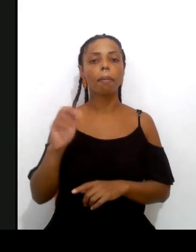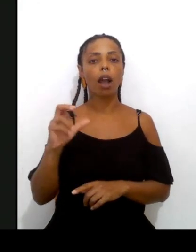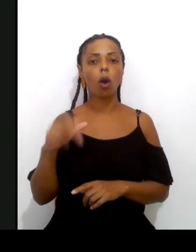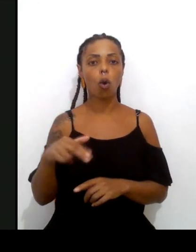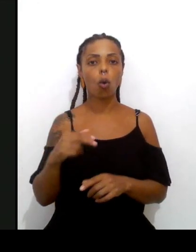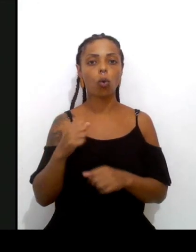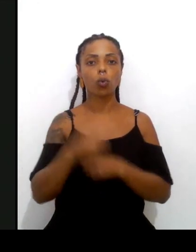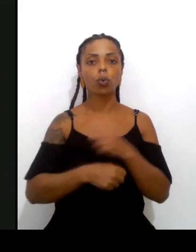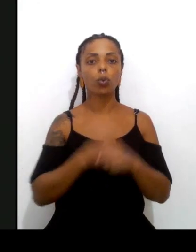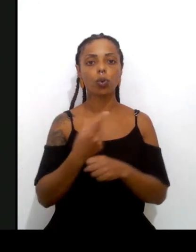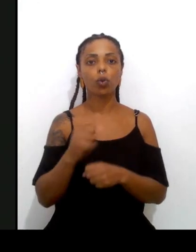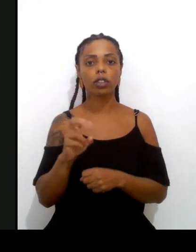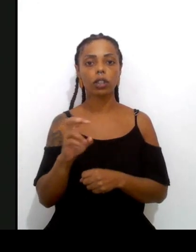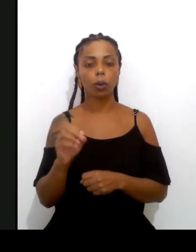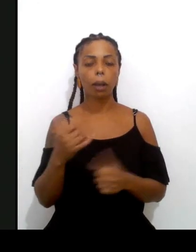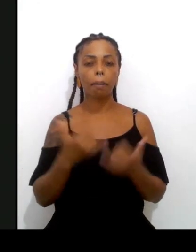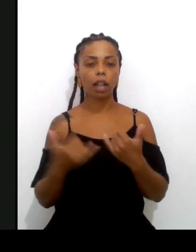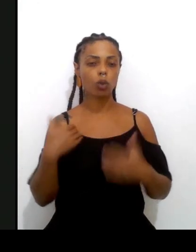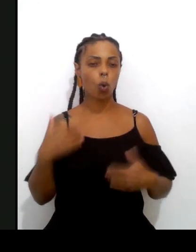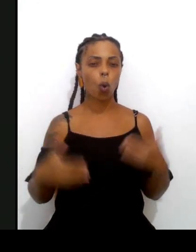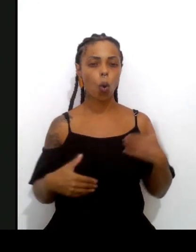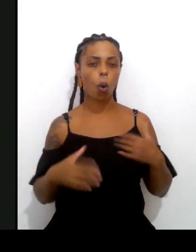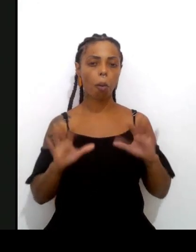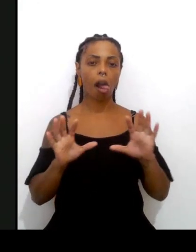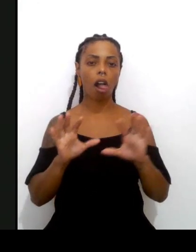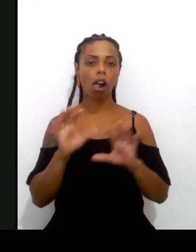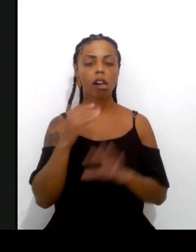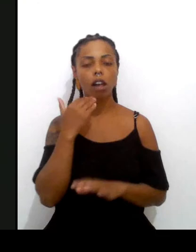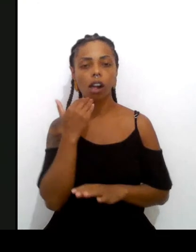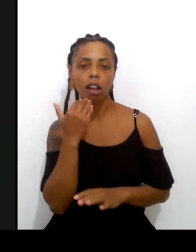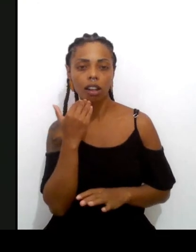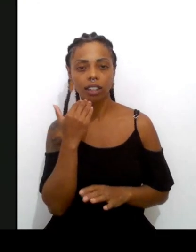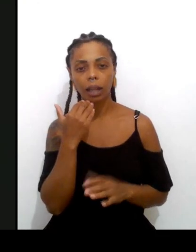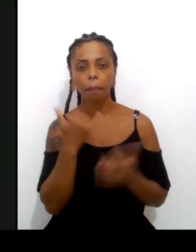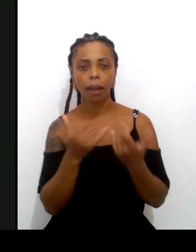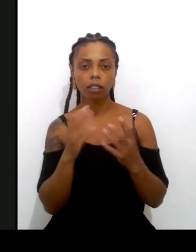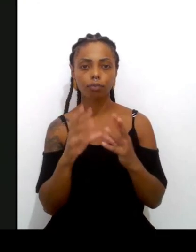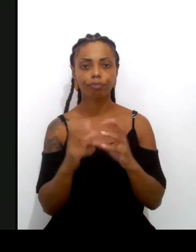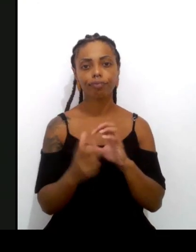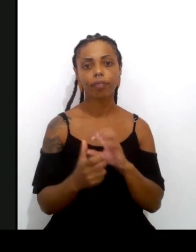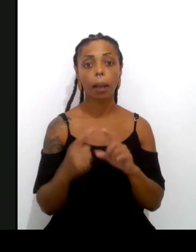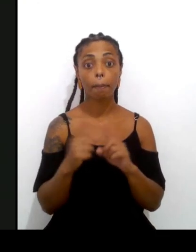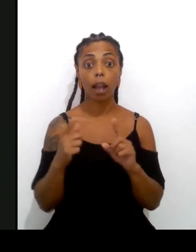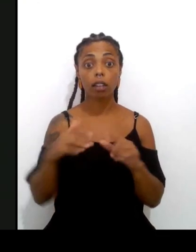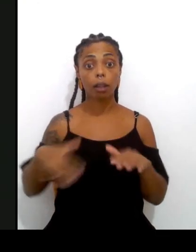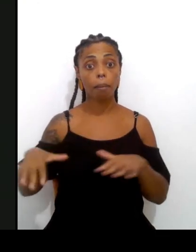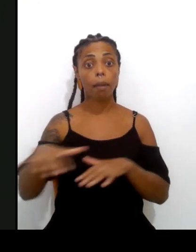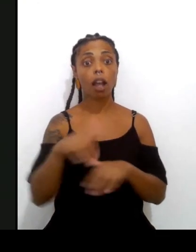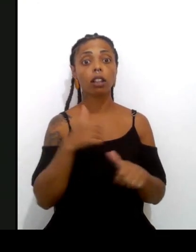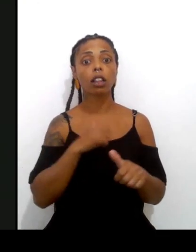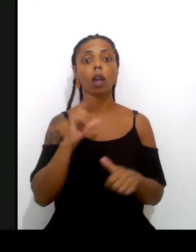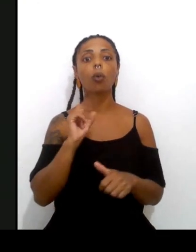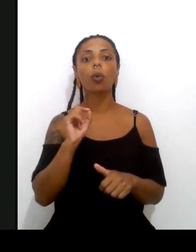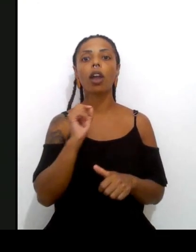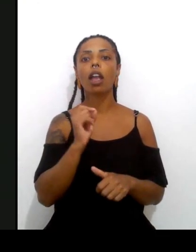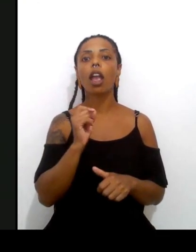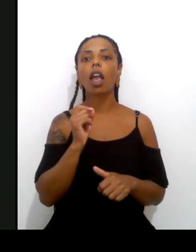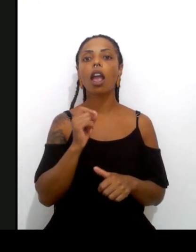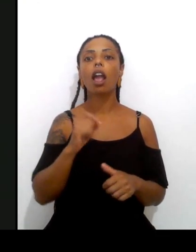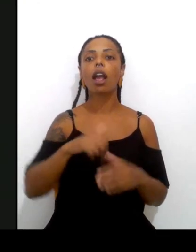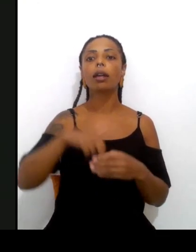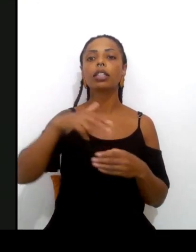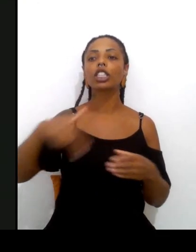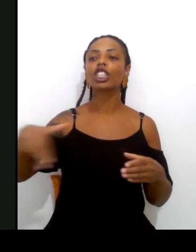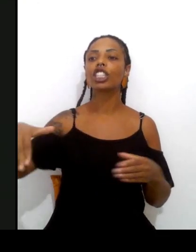fragmentado e até mesmo decomposto ao redor dele atrás dos curvos de tinta vermelho sangue que parecem sangrar